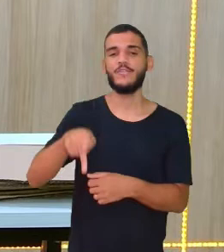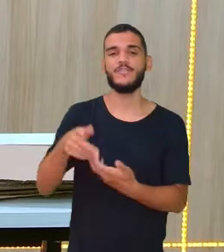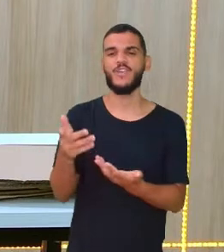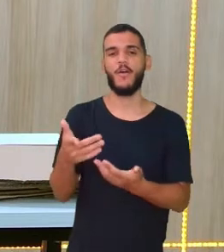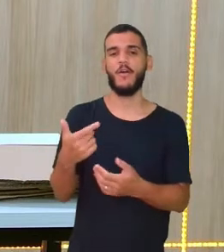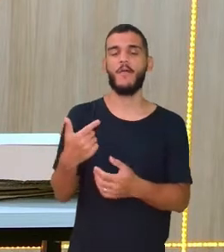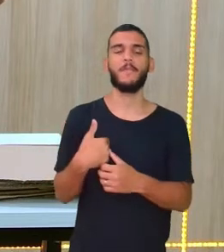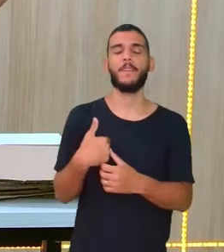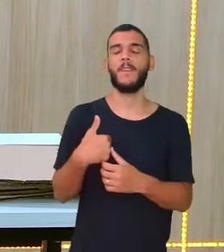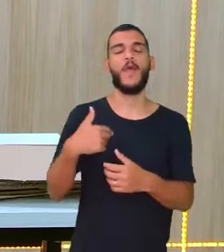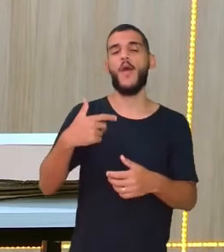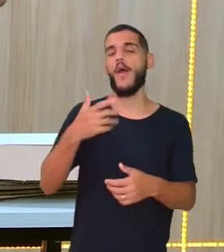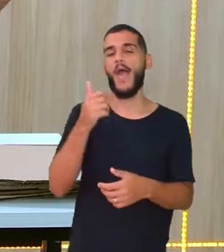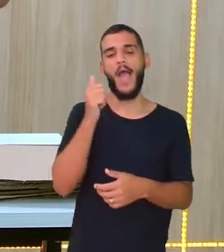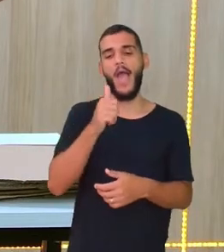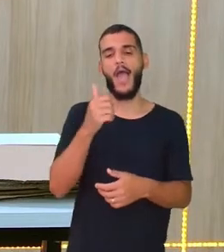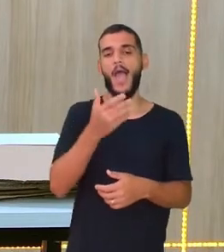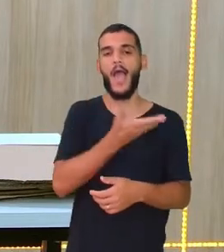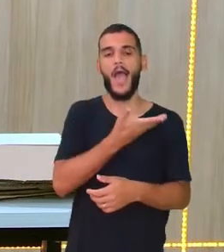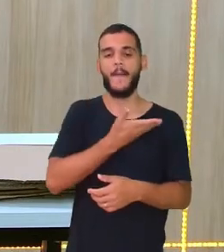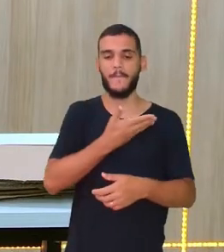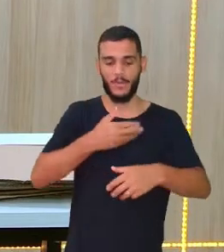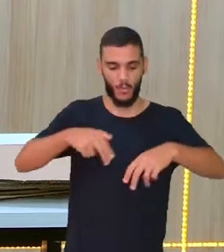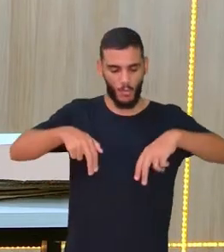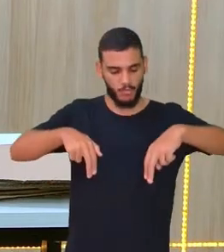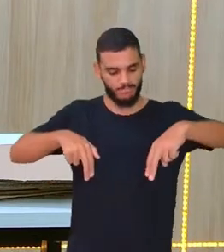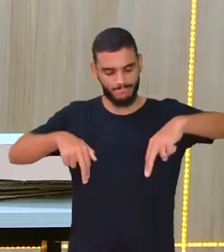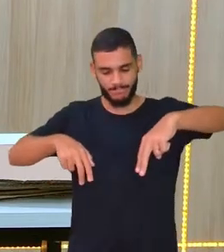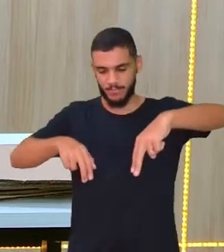né, jogou a perna e dizer que foi sem